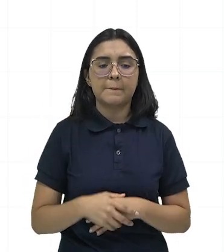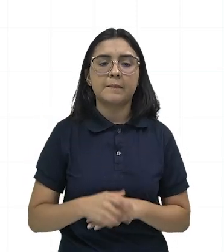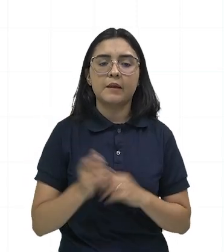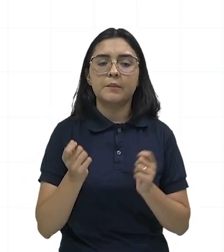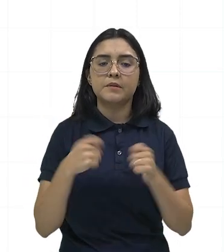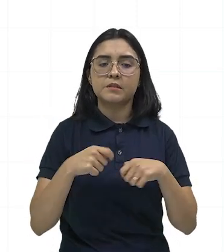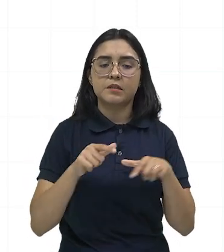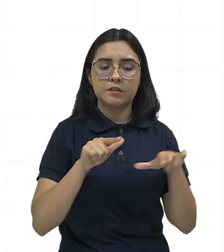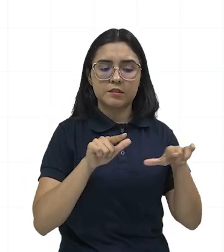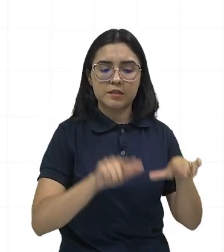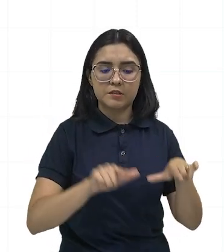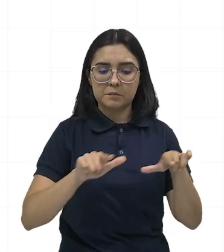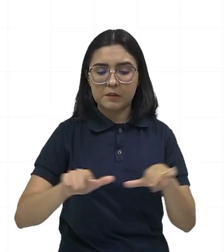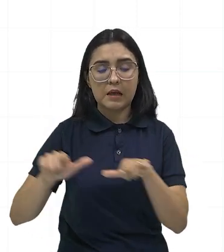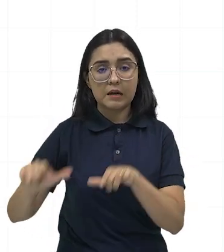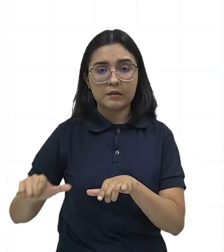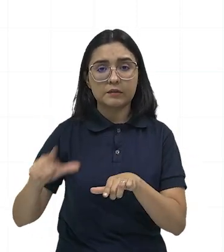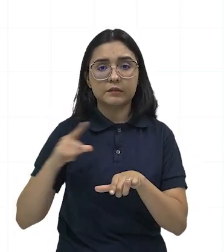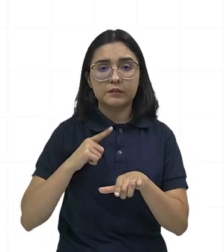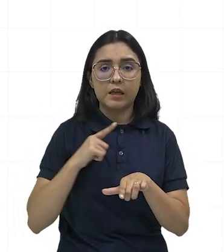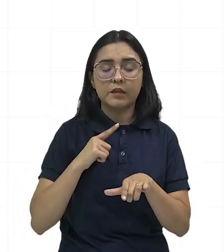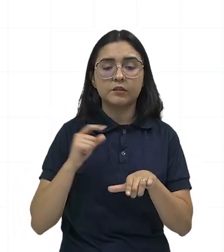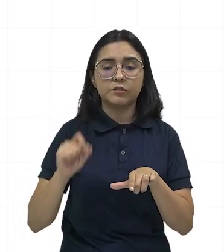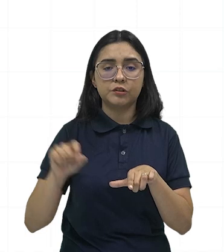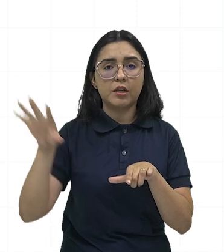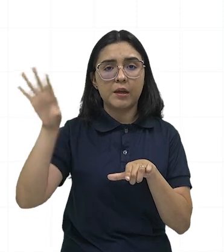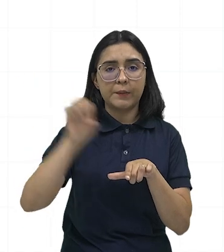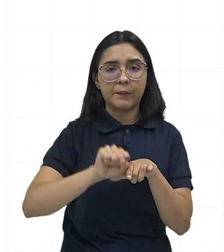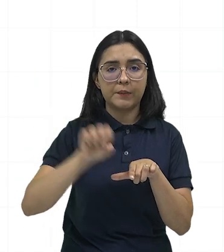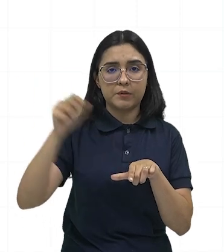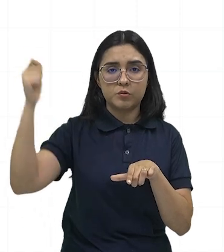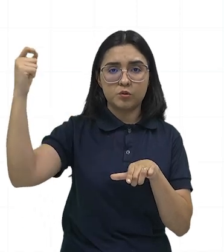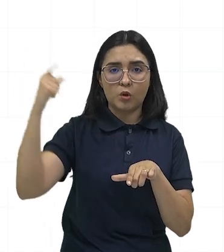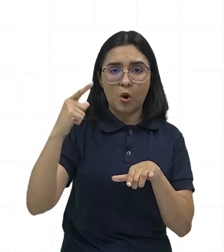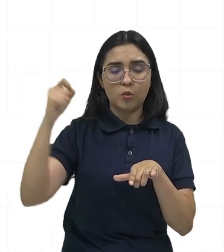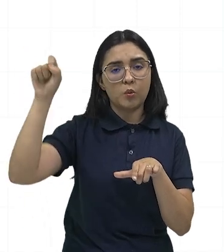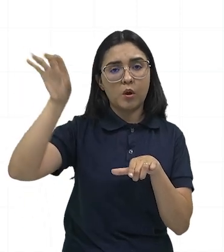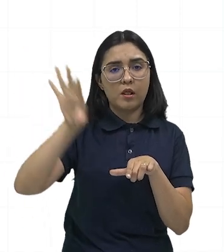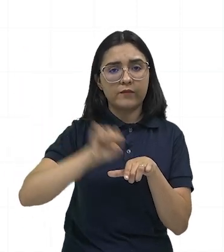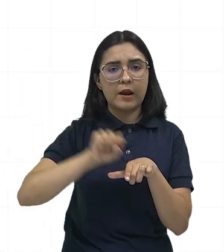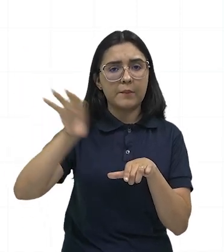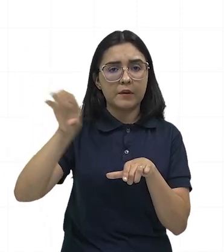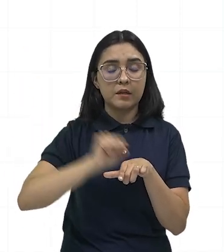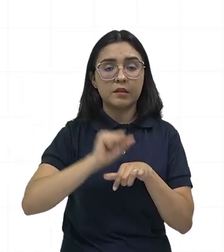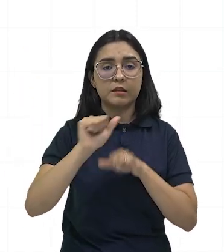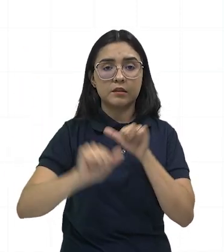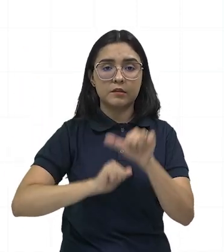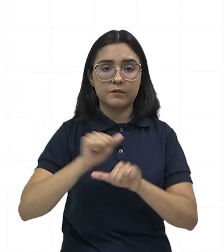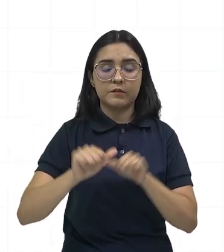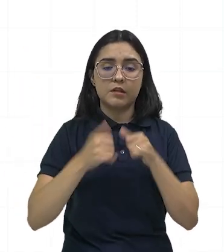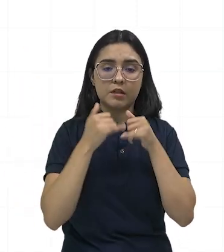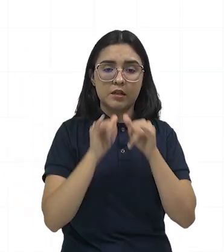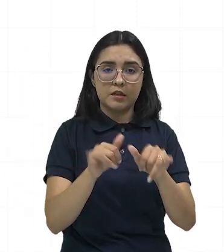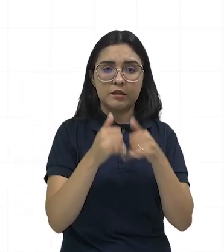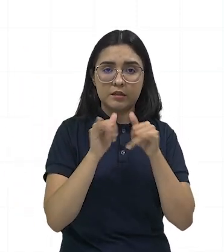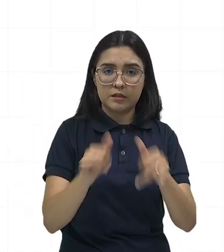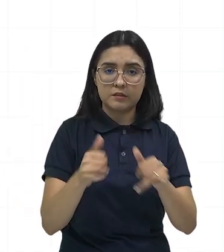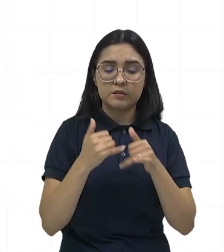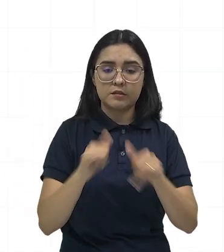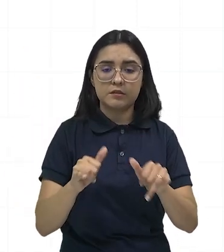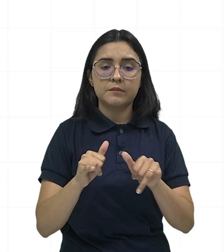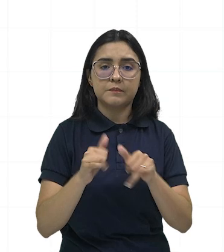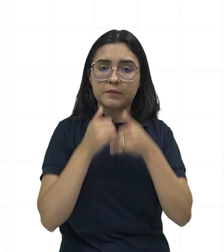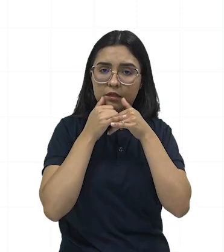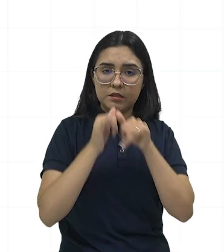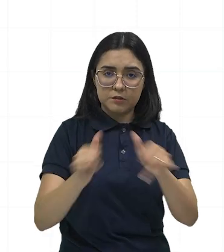que essas placas solares têm de captar essa energia do Sol e transformá-la em eletricidade e